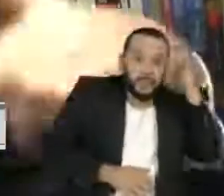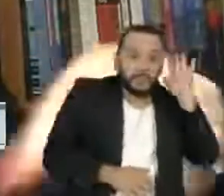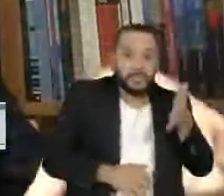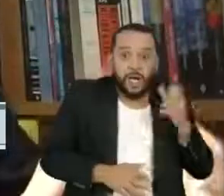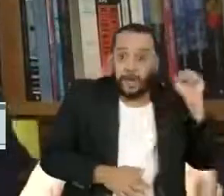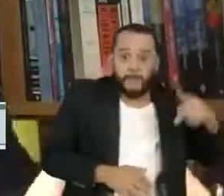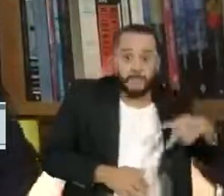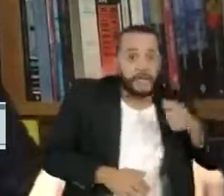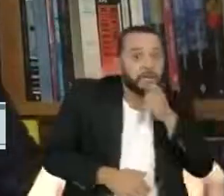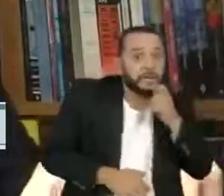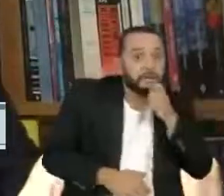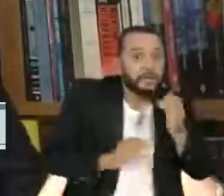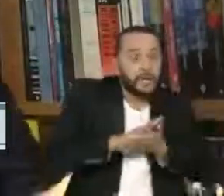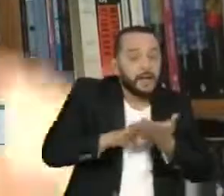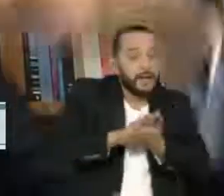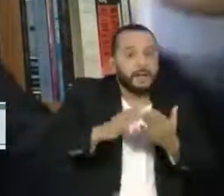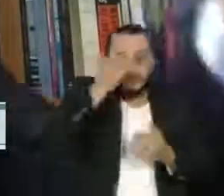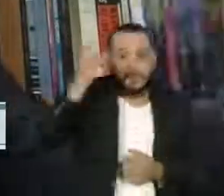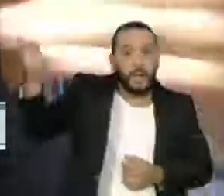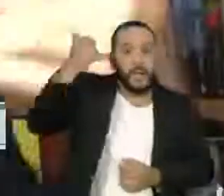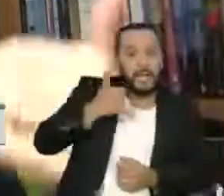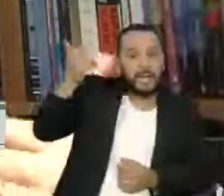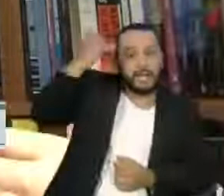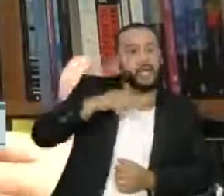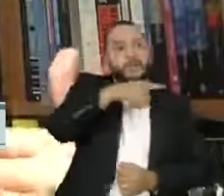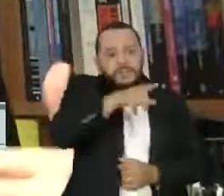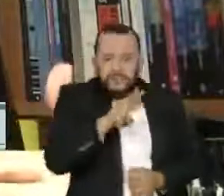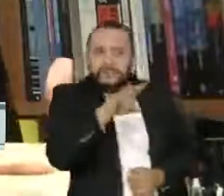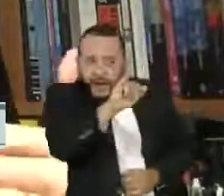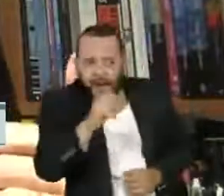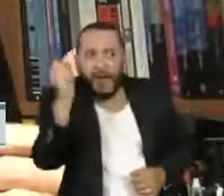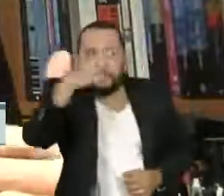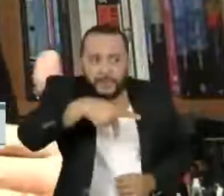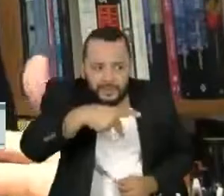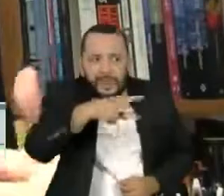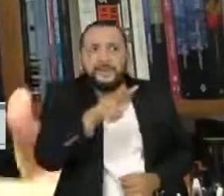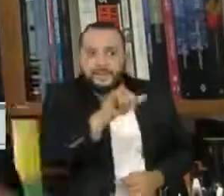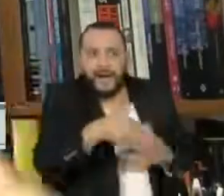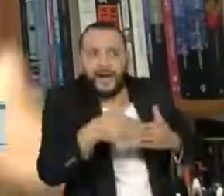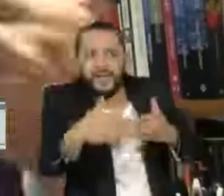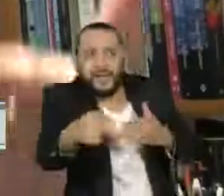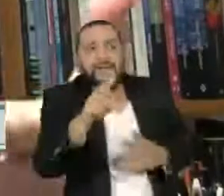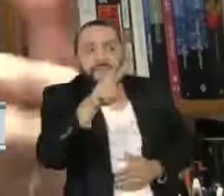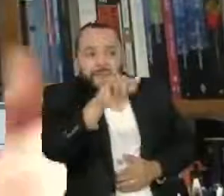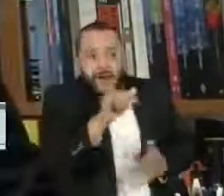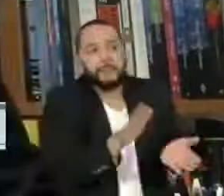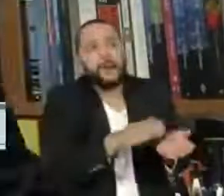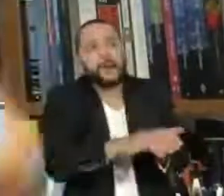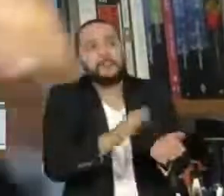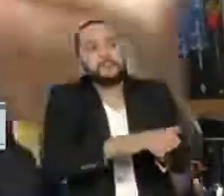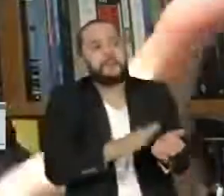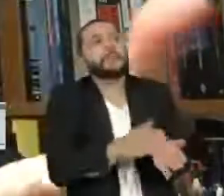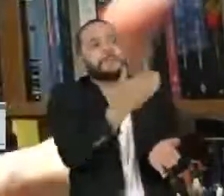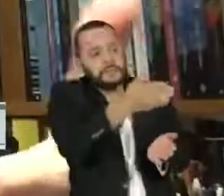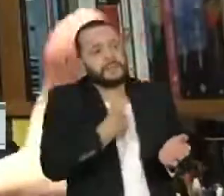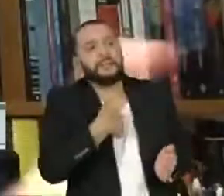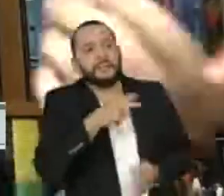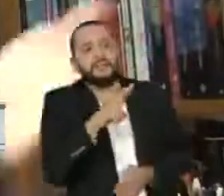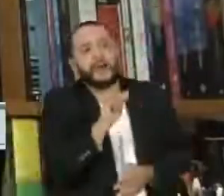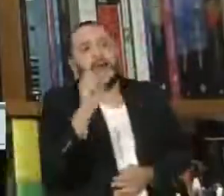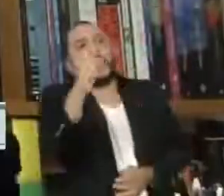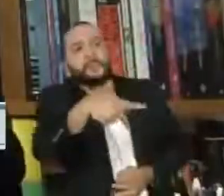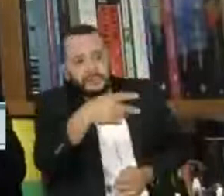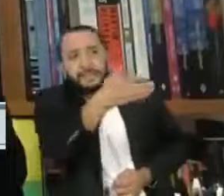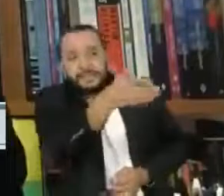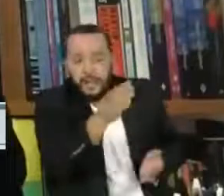receber ligação de financeiras. Olha, nós sabemos que o senhor vai se aposentar. Muitas vezes ele recebe parabéns, recebe a notícia da